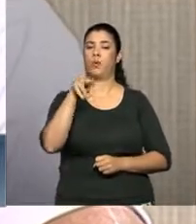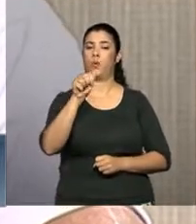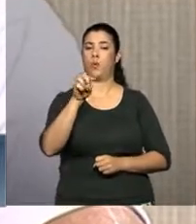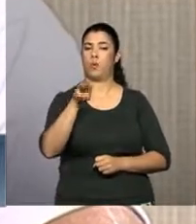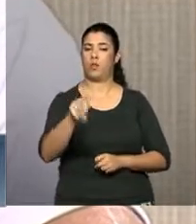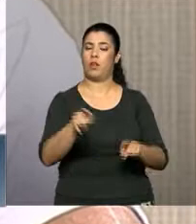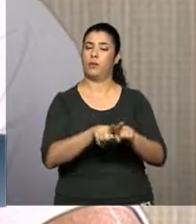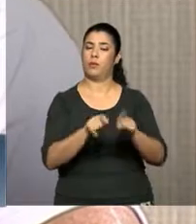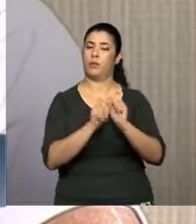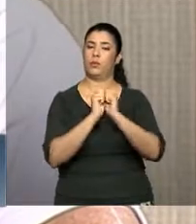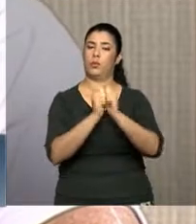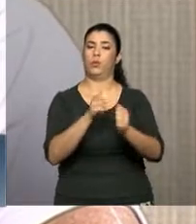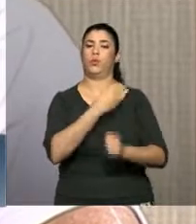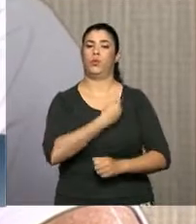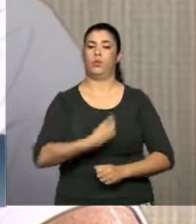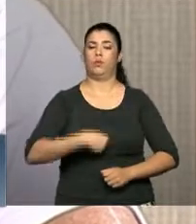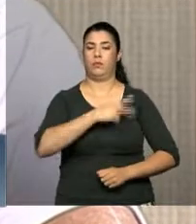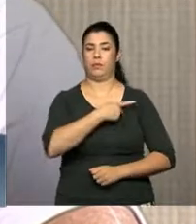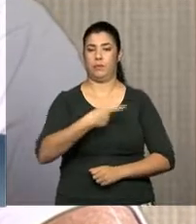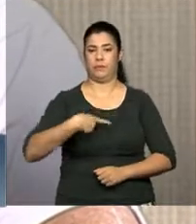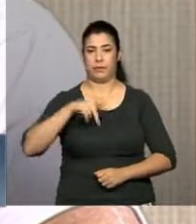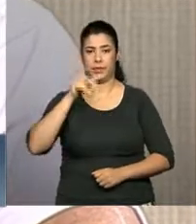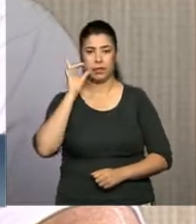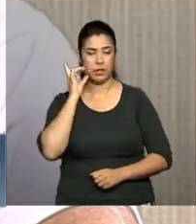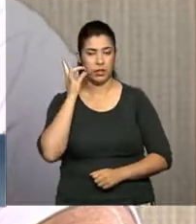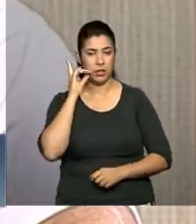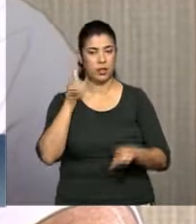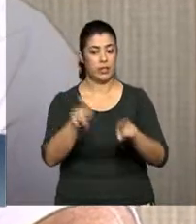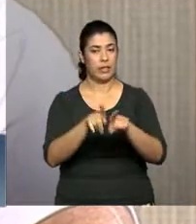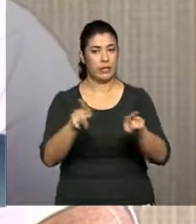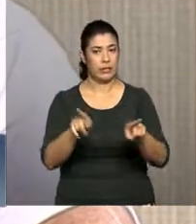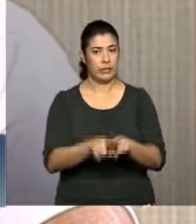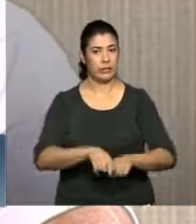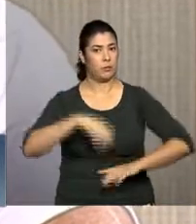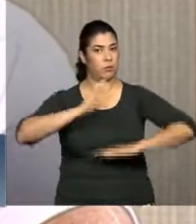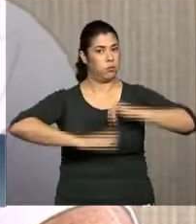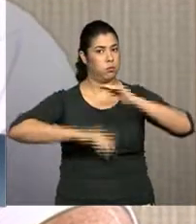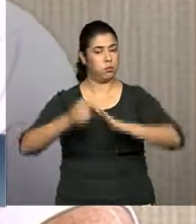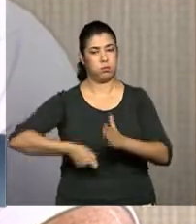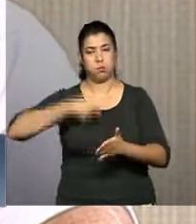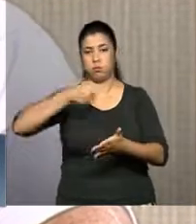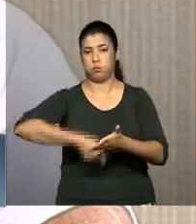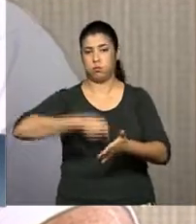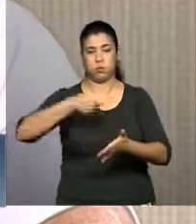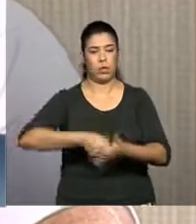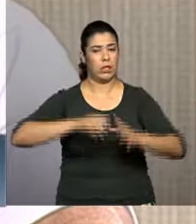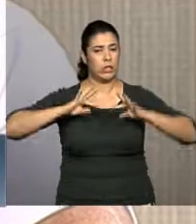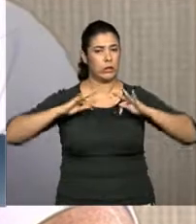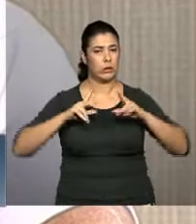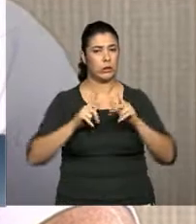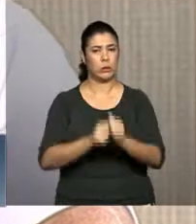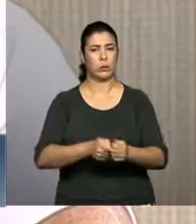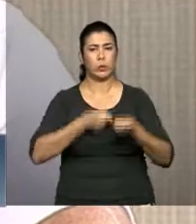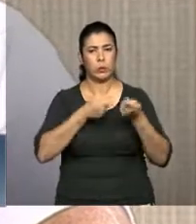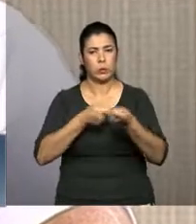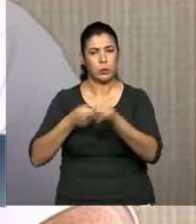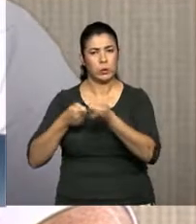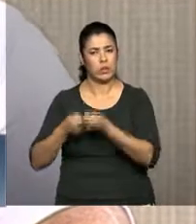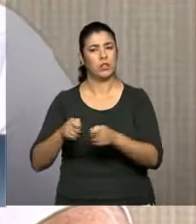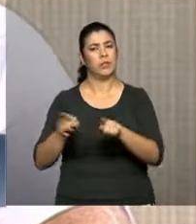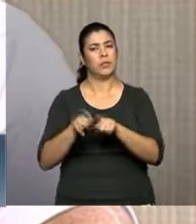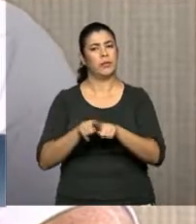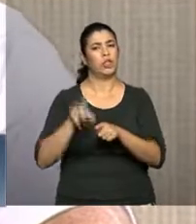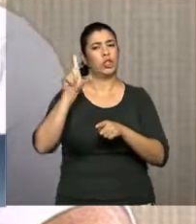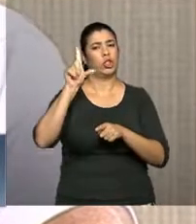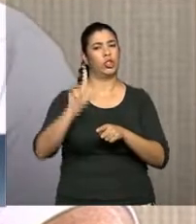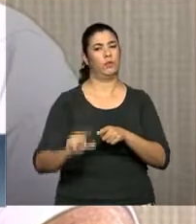presidenta dilma uma forte ação e uma reação contundente a toda e qualquer tentativa de redução da